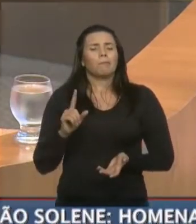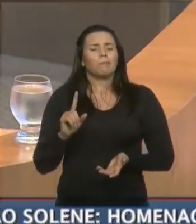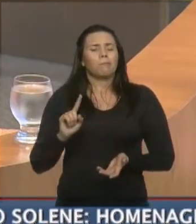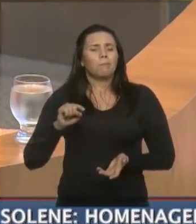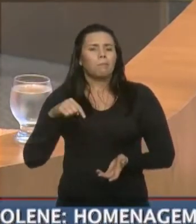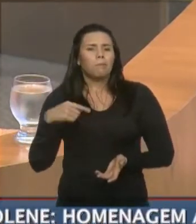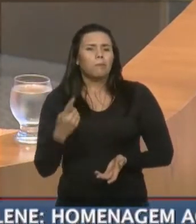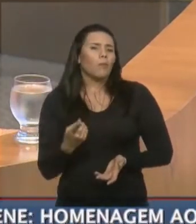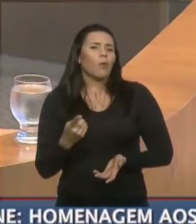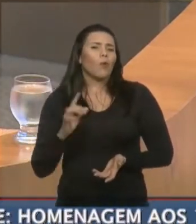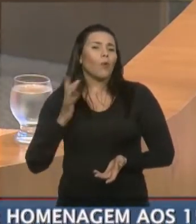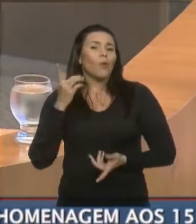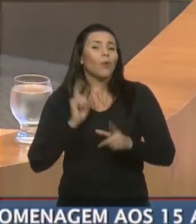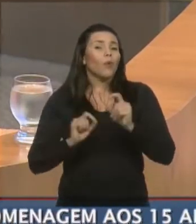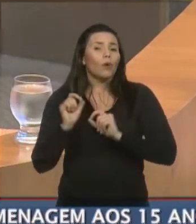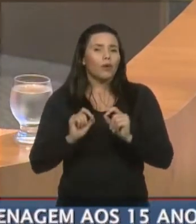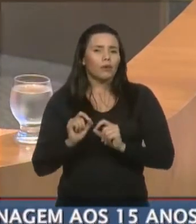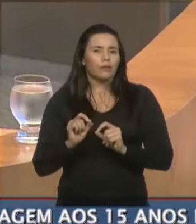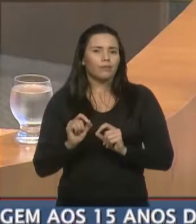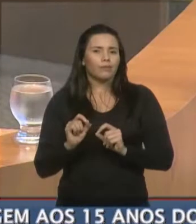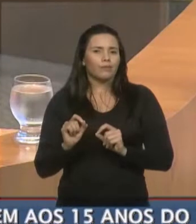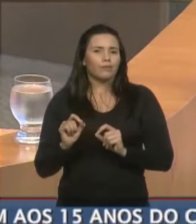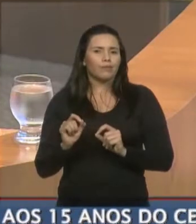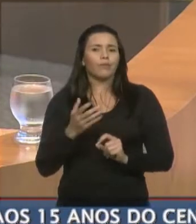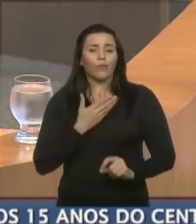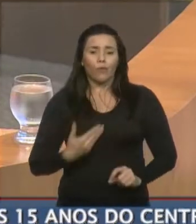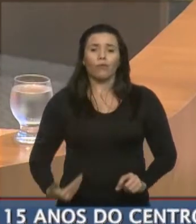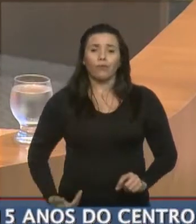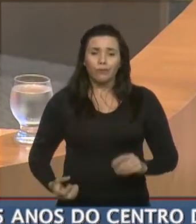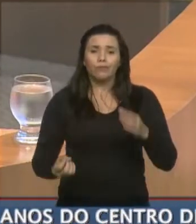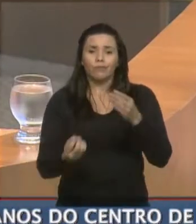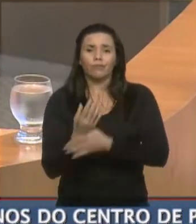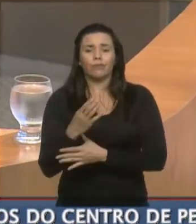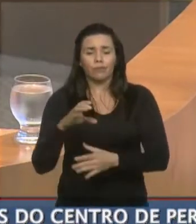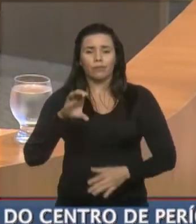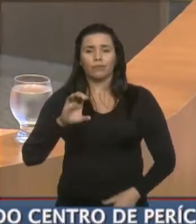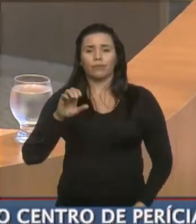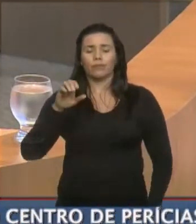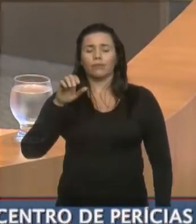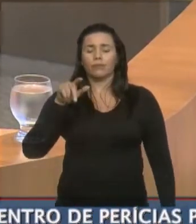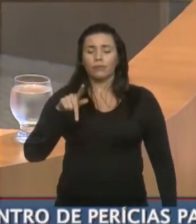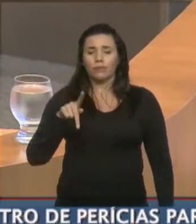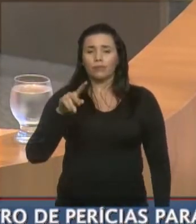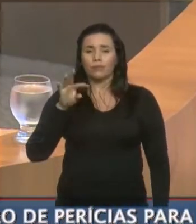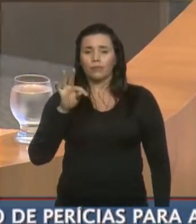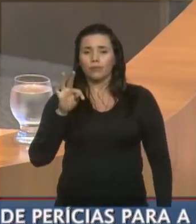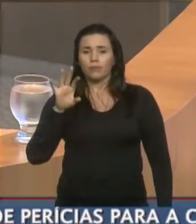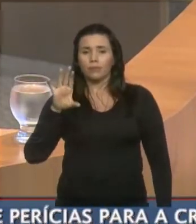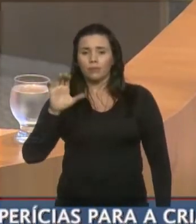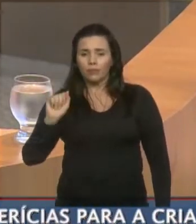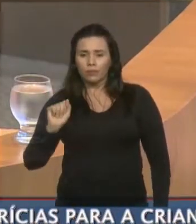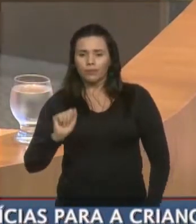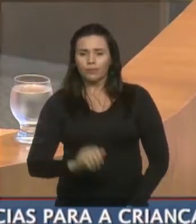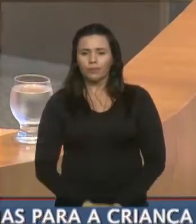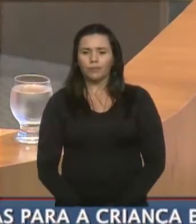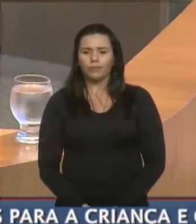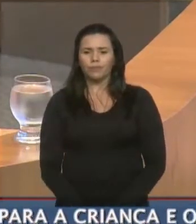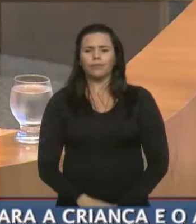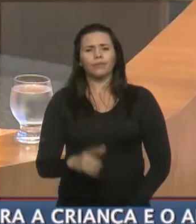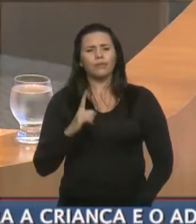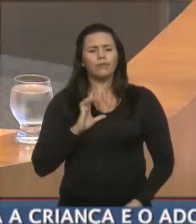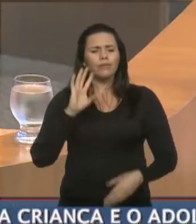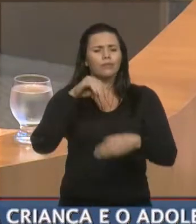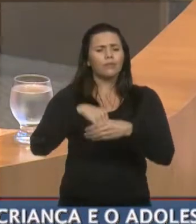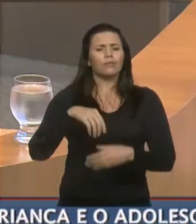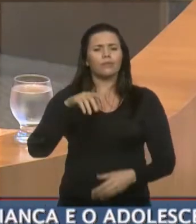2004. Constituído pela Delegacia de Proteção da Criança e Adolescente, Vara Judicial e Promotoria de